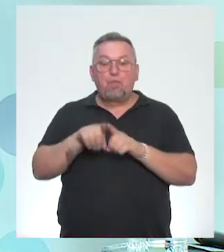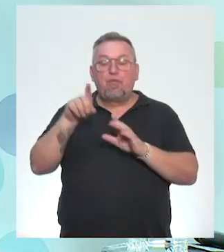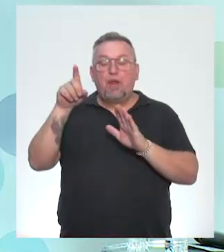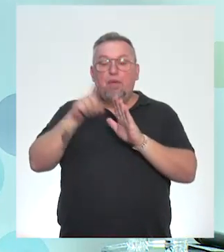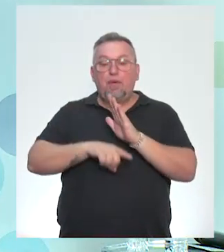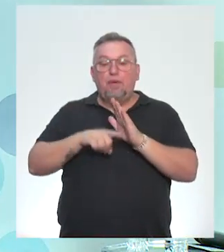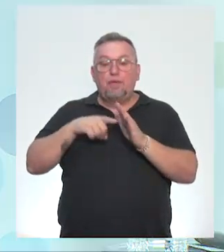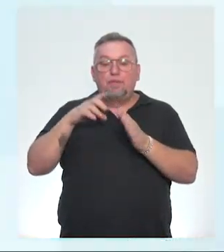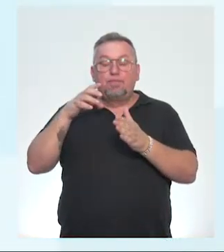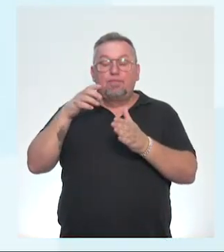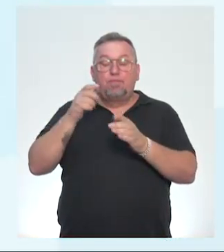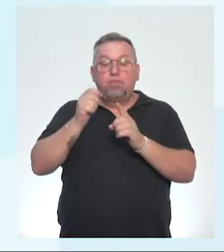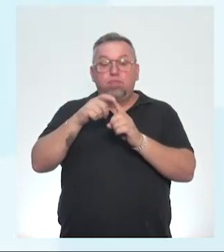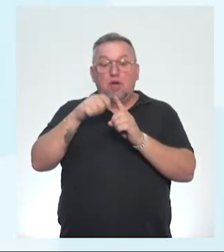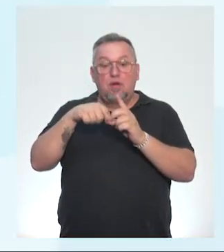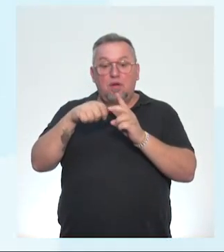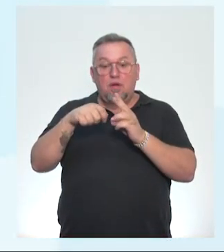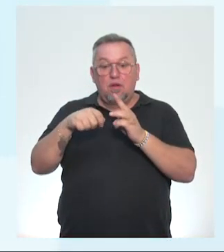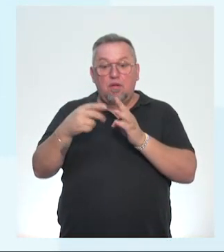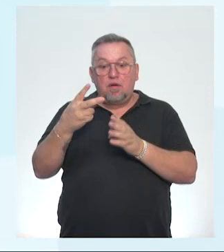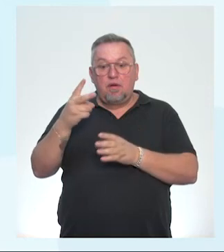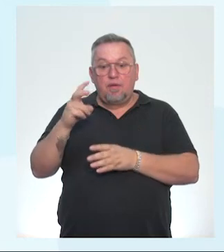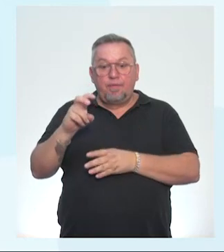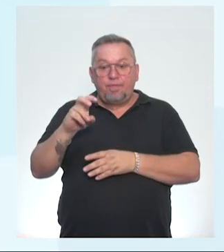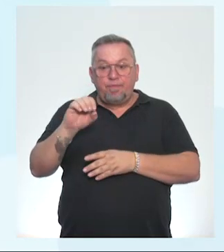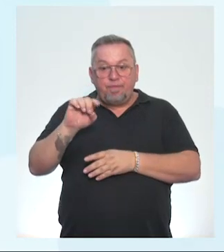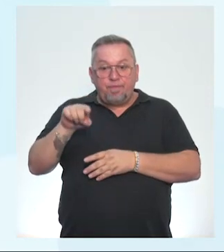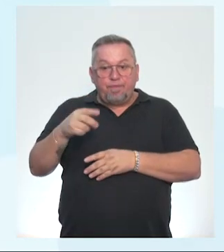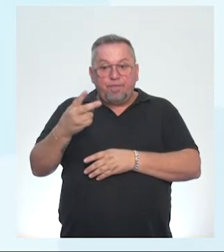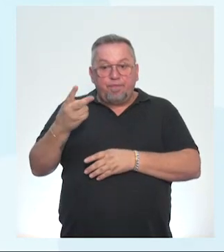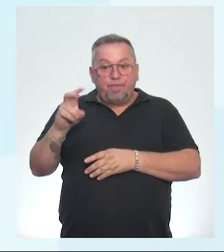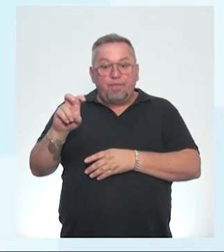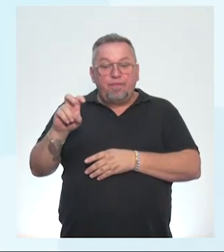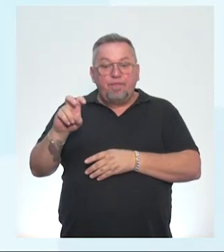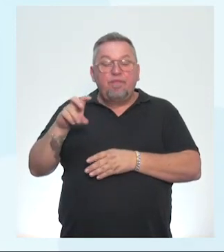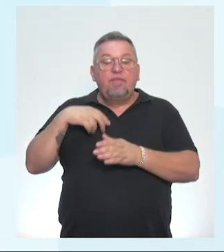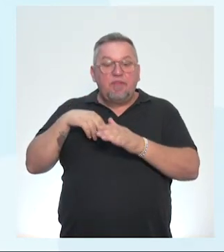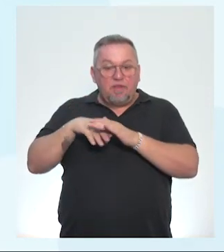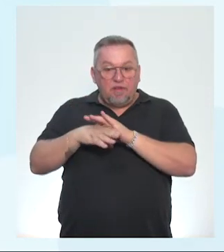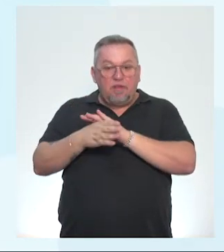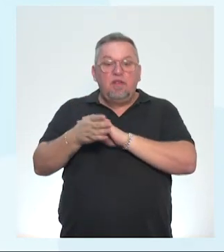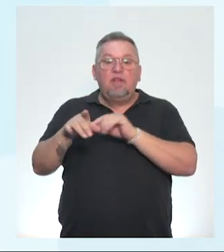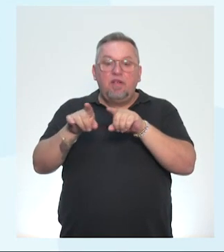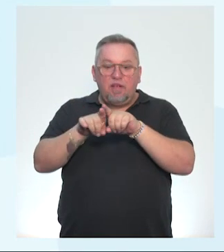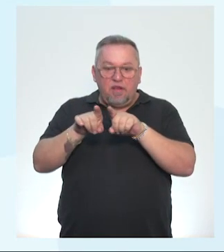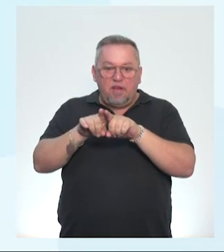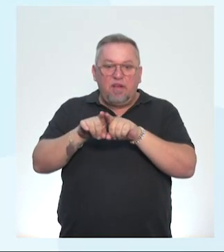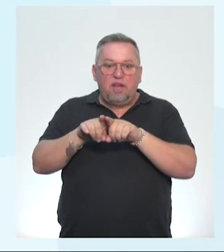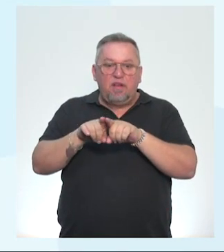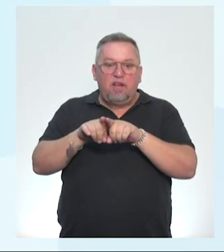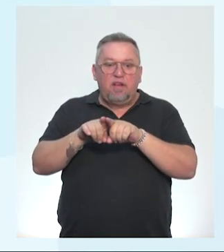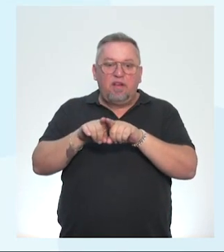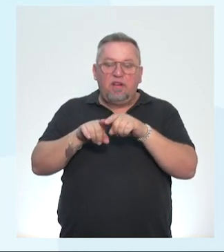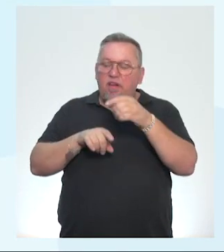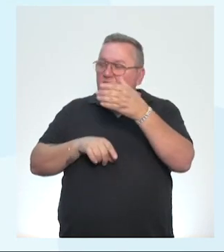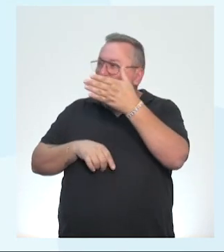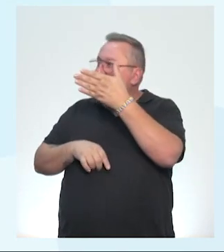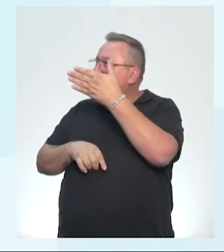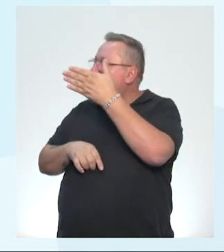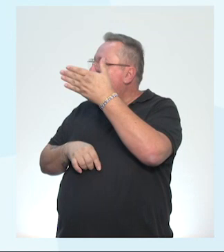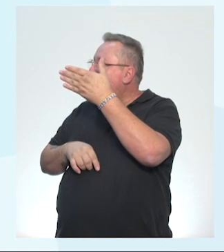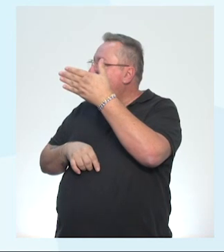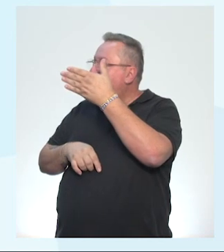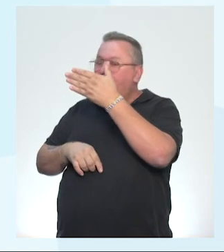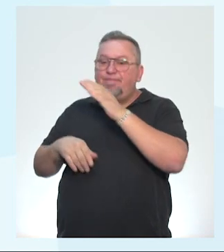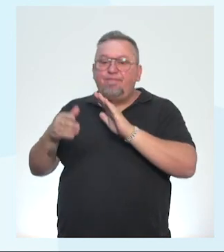desconto de 25%, a 0,25%, o pessoal está bastante acostumado também, 25 centésimos. E aí, qual que é a proposta?